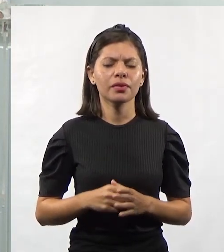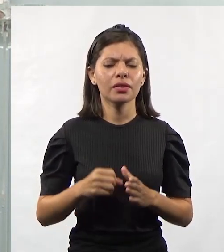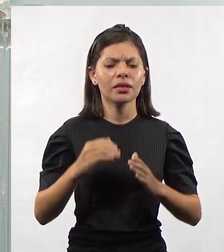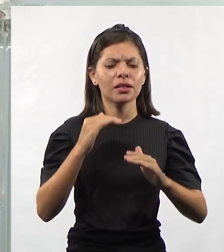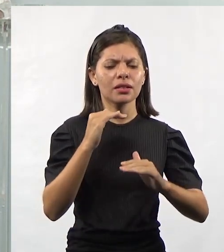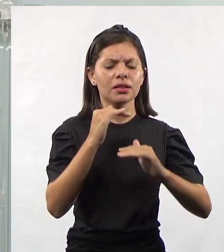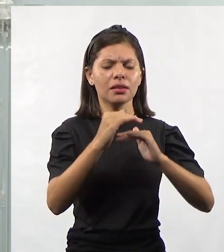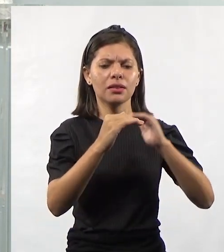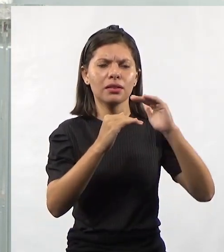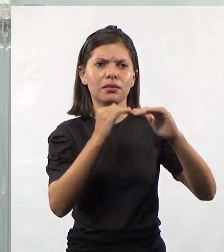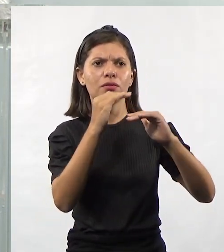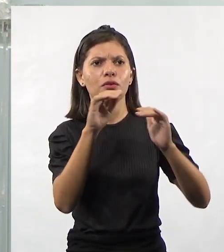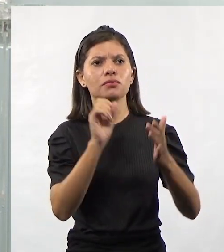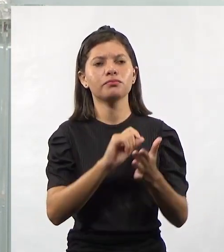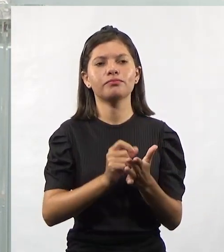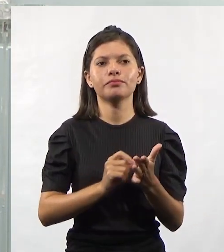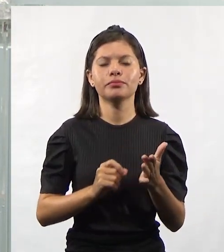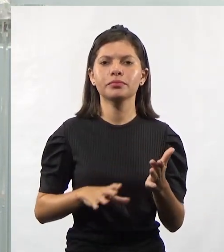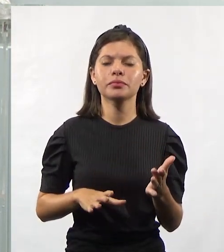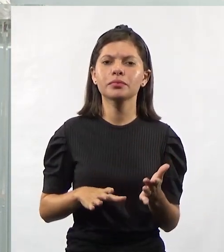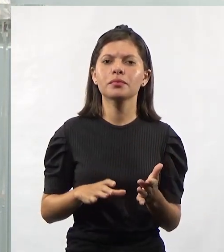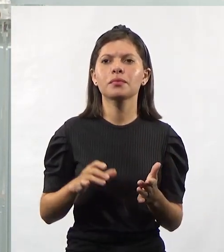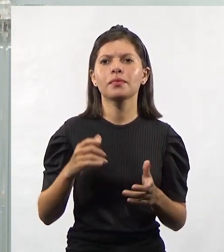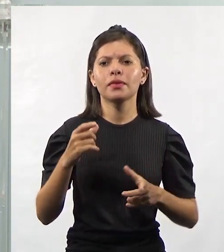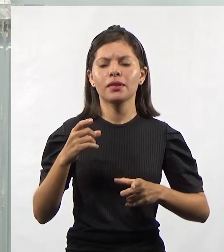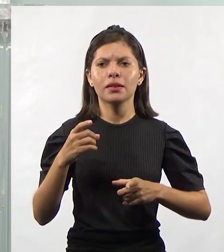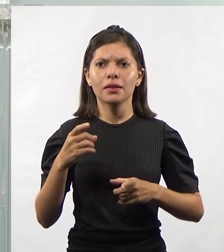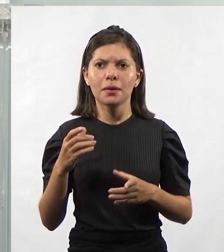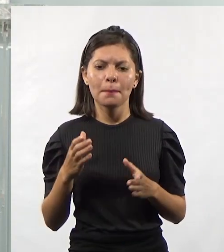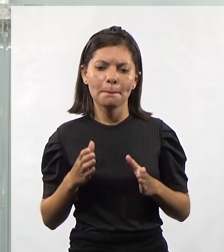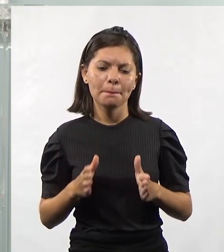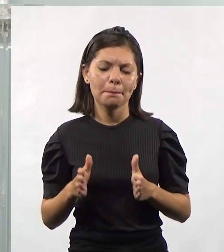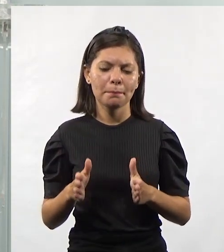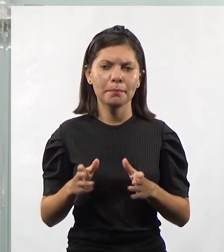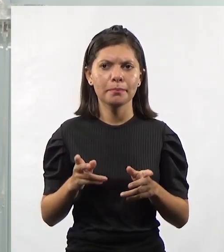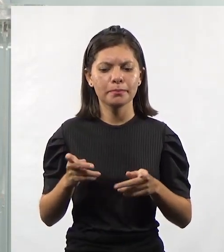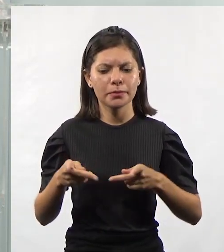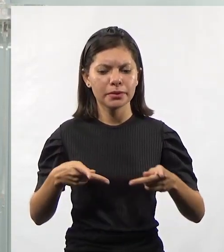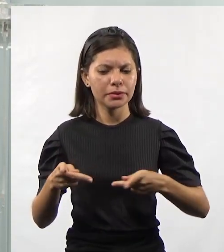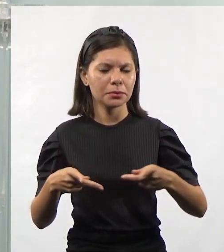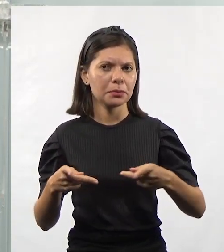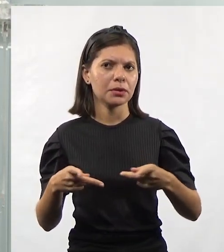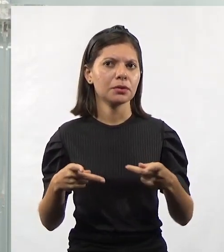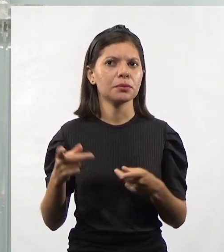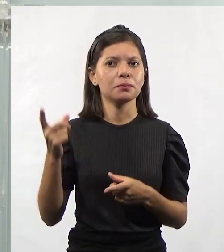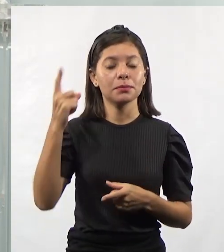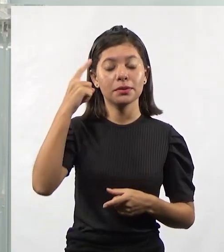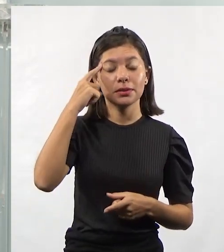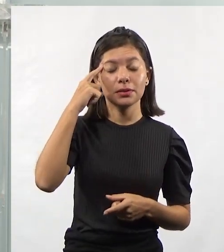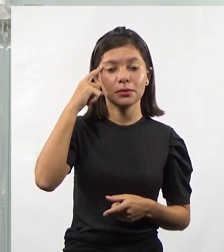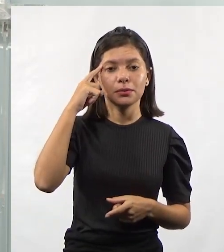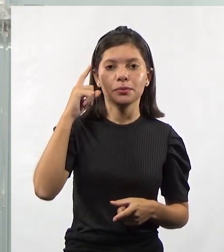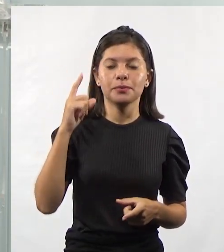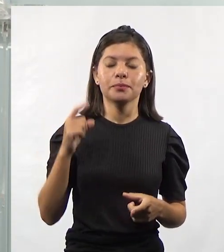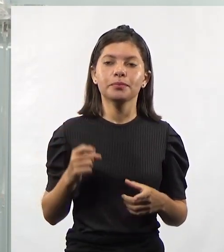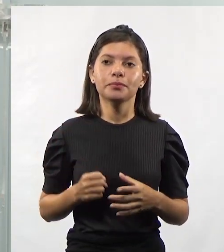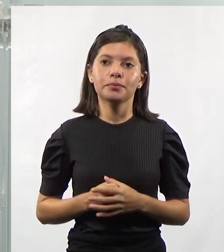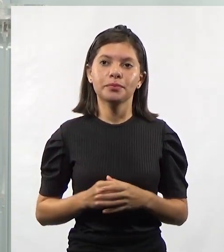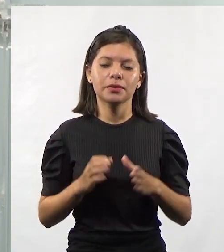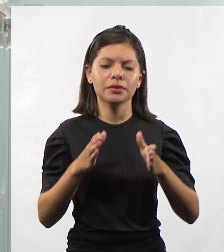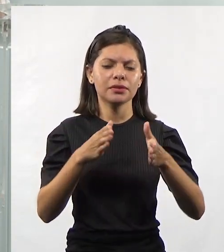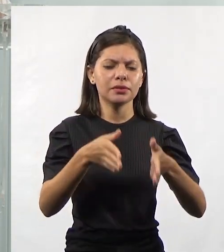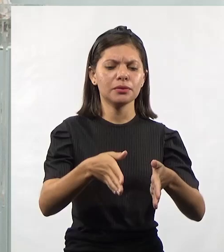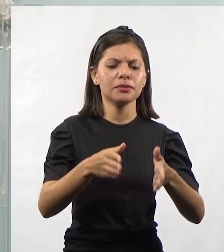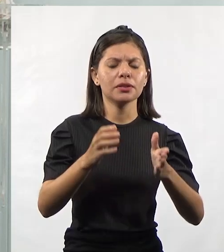gente desenvolve as nossas atividades, o nosso planejamento, muitas vezes pensando numa estética